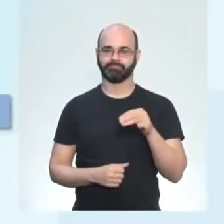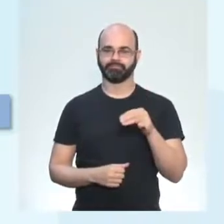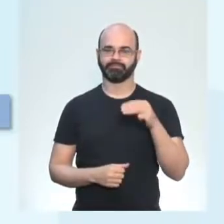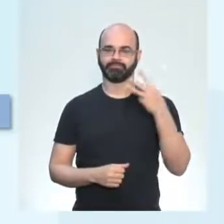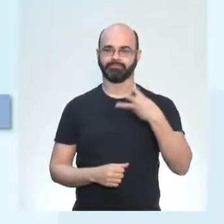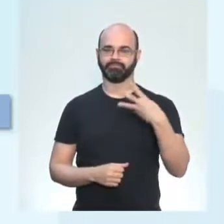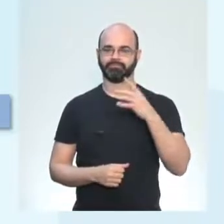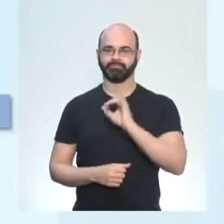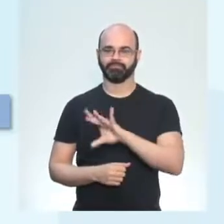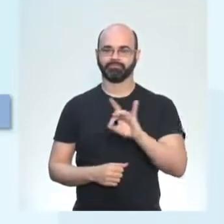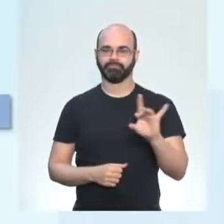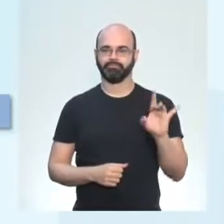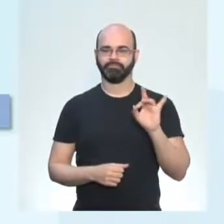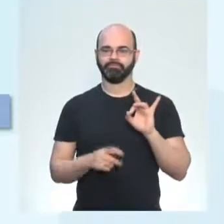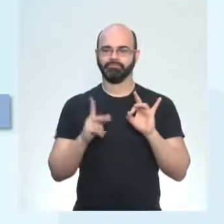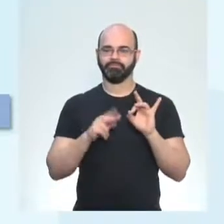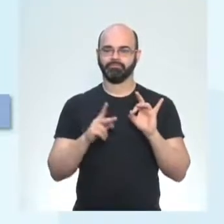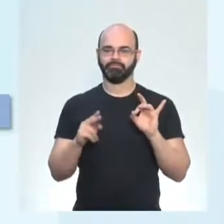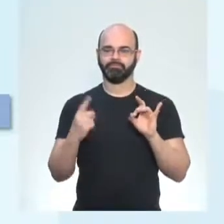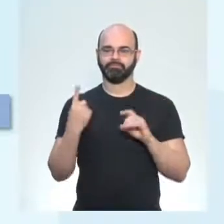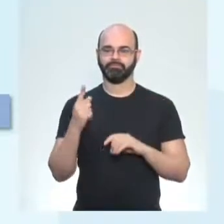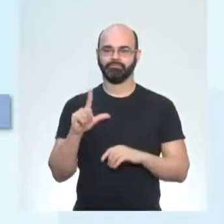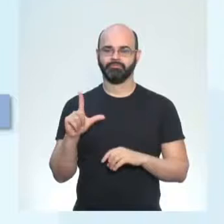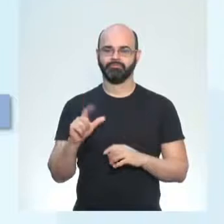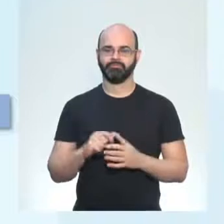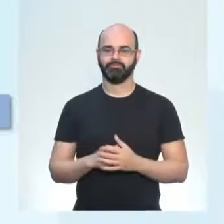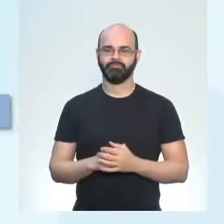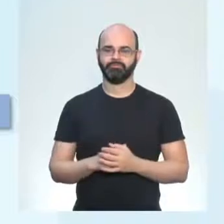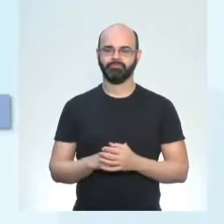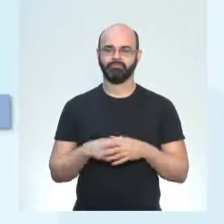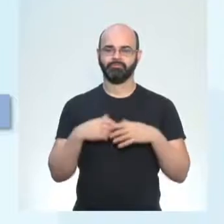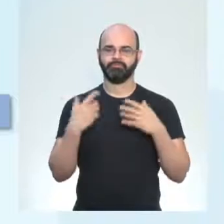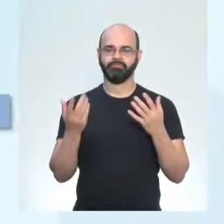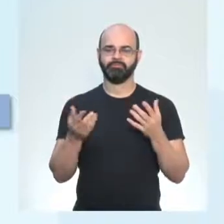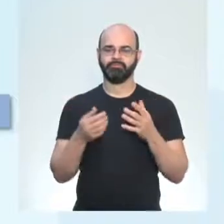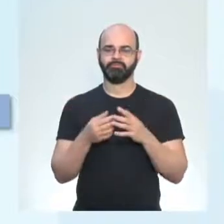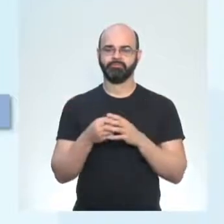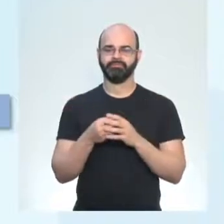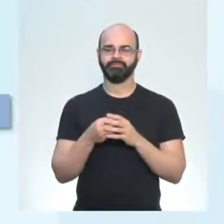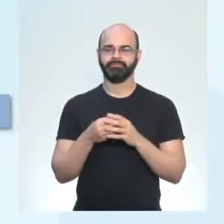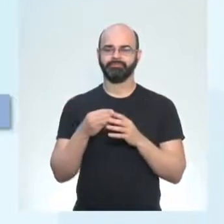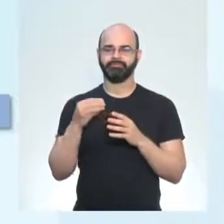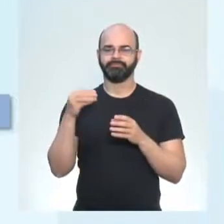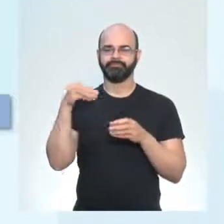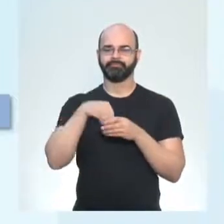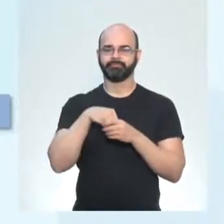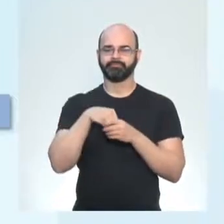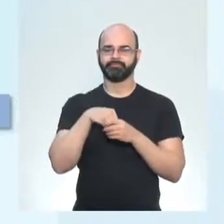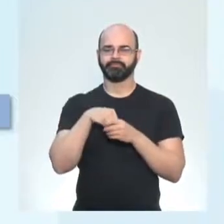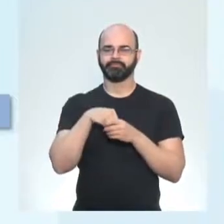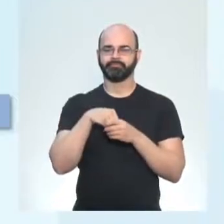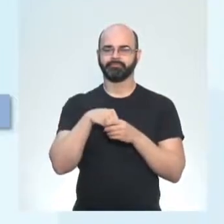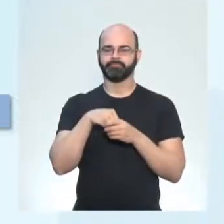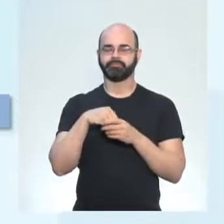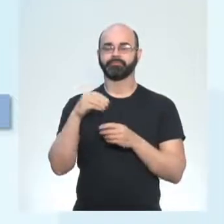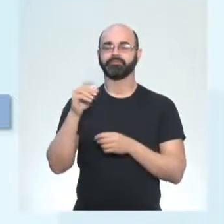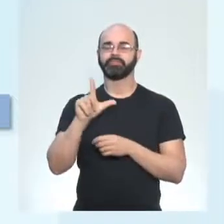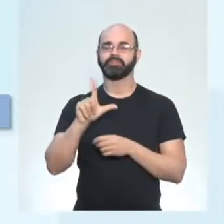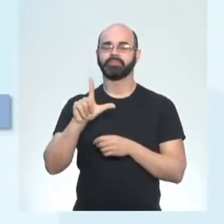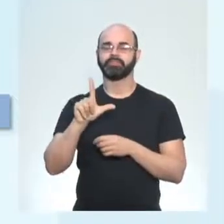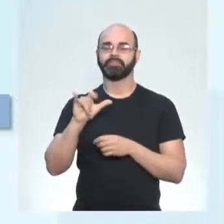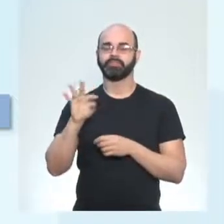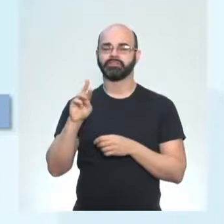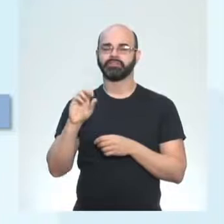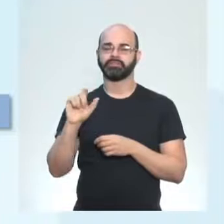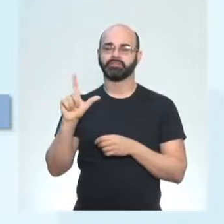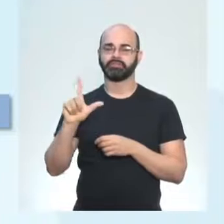é 1 litro. Isso não é aí. isso? Aham. Então, quantos litros cabem dentro desse aquário? Eu